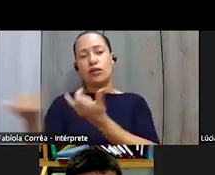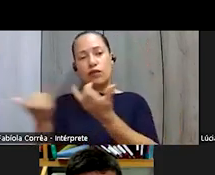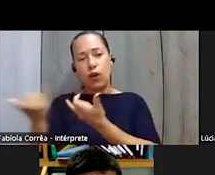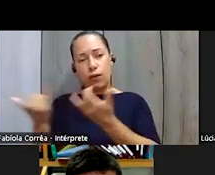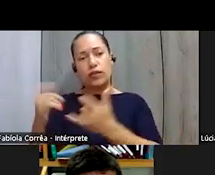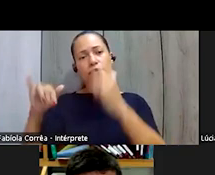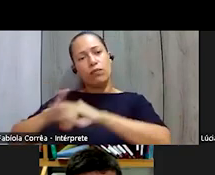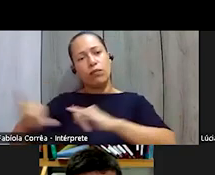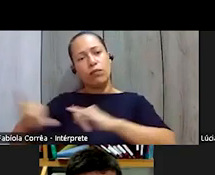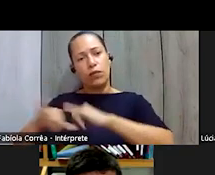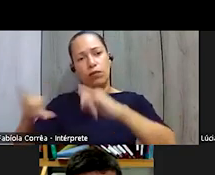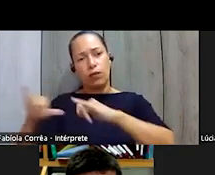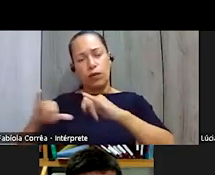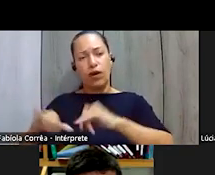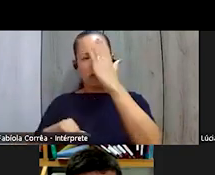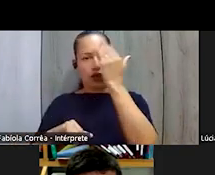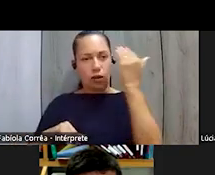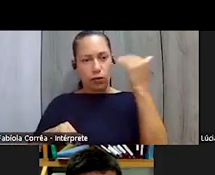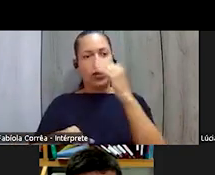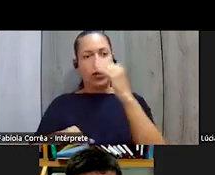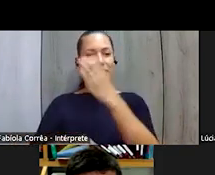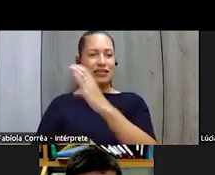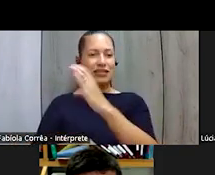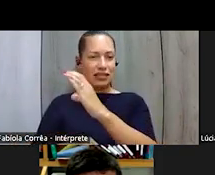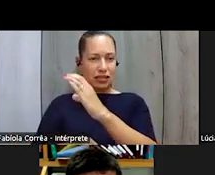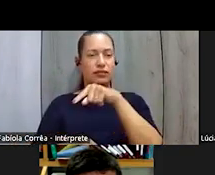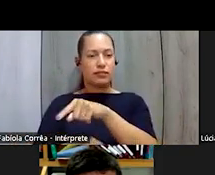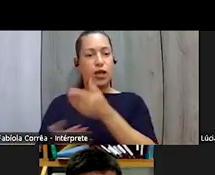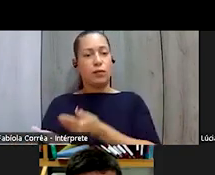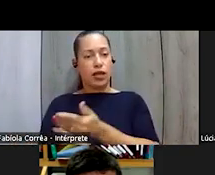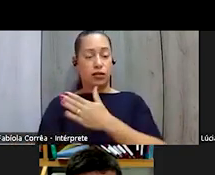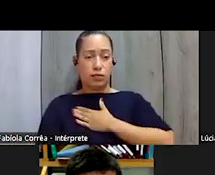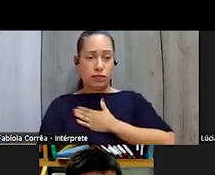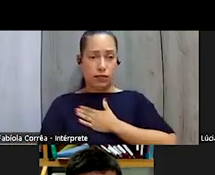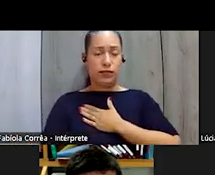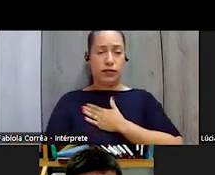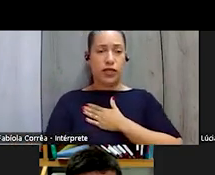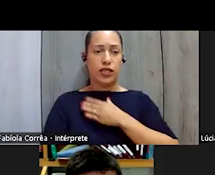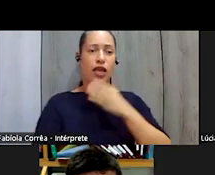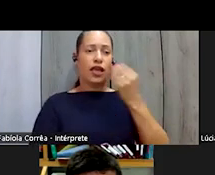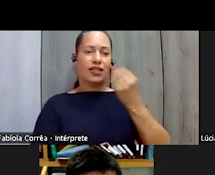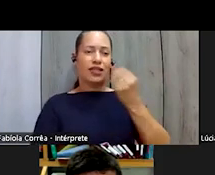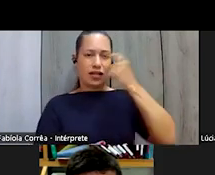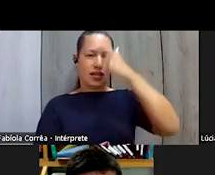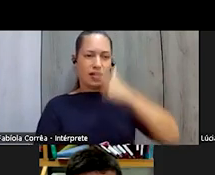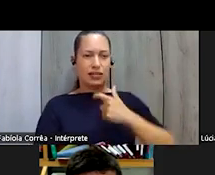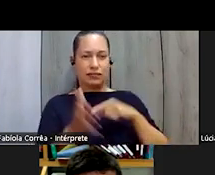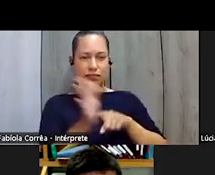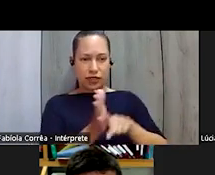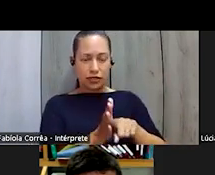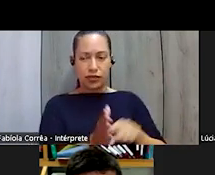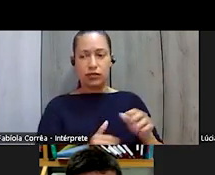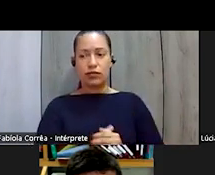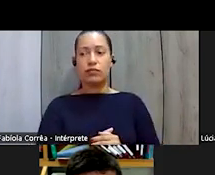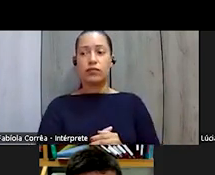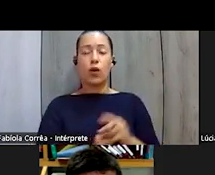de popularização da ciência a partir dessa minha experiência como pesquisador. De certa maneira, isso me levou,